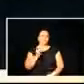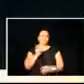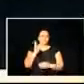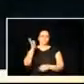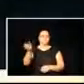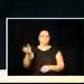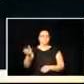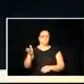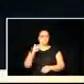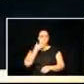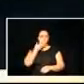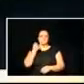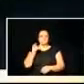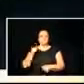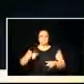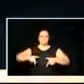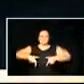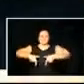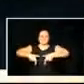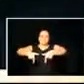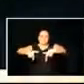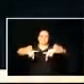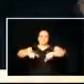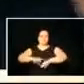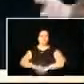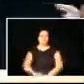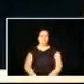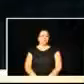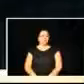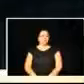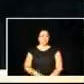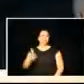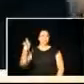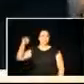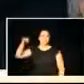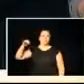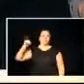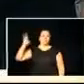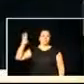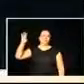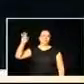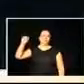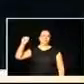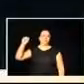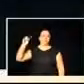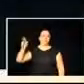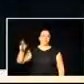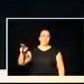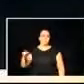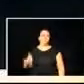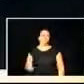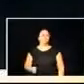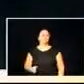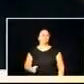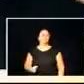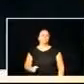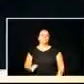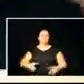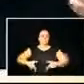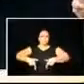funcionários da Unital, como da Universidade de Taubaté, da Universidade de Taubaté, como da Prefeitura, como os funcionários da Câmara Municipal. Todo